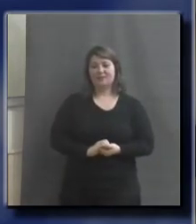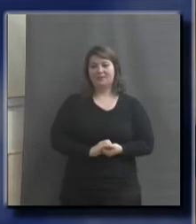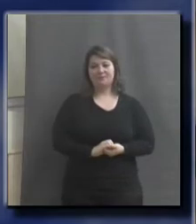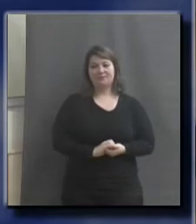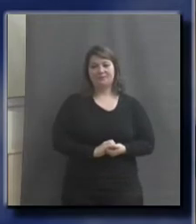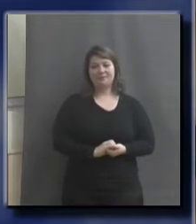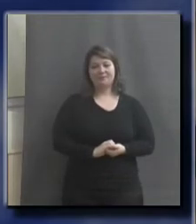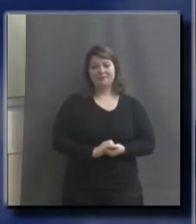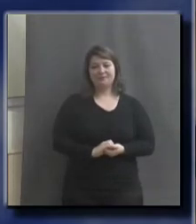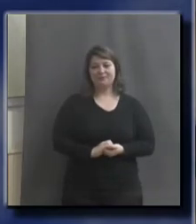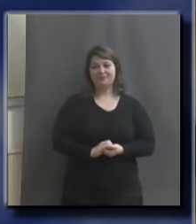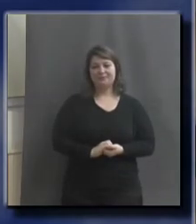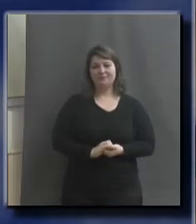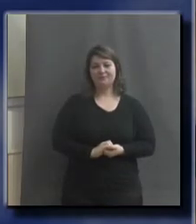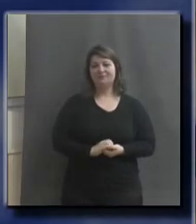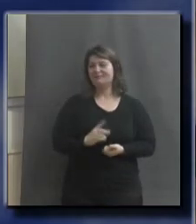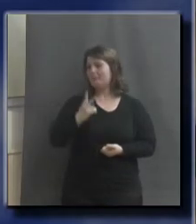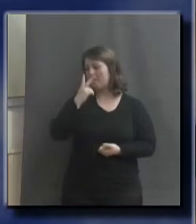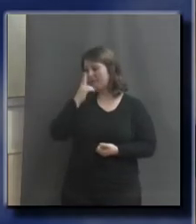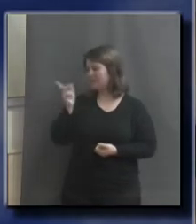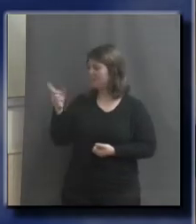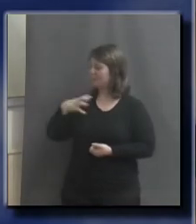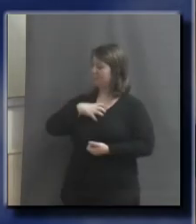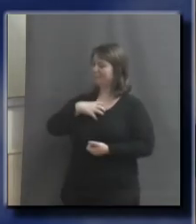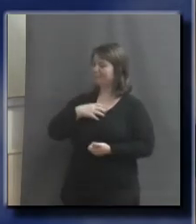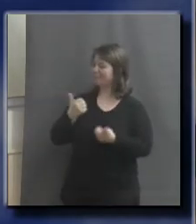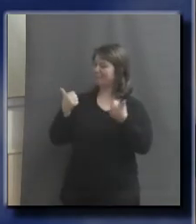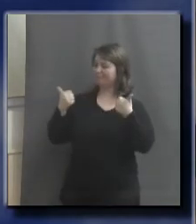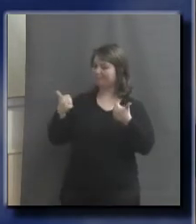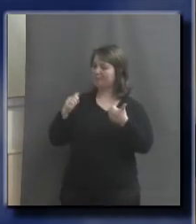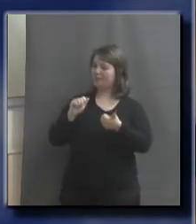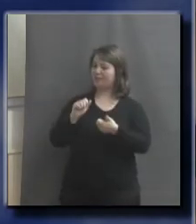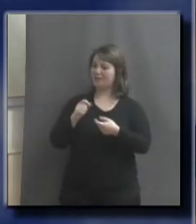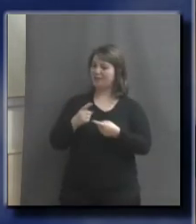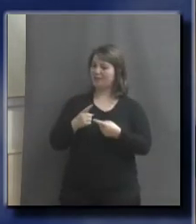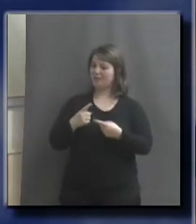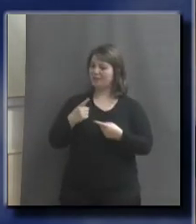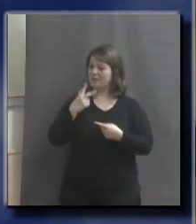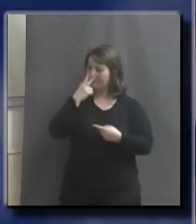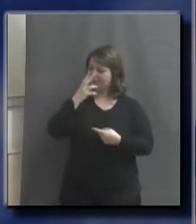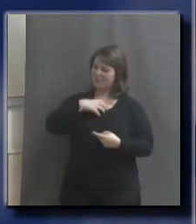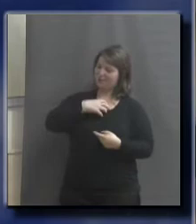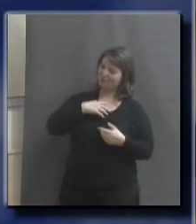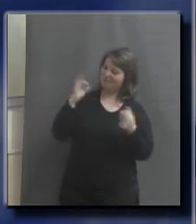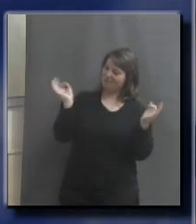sempre traz um conforto para a gente. Isso me deixa muito feliz.